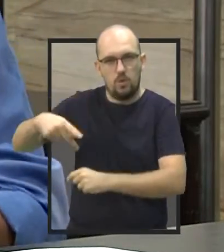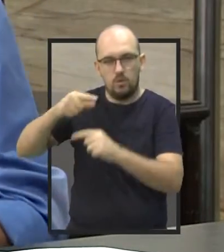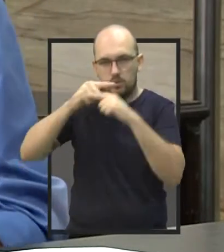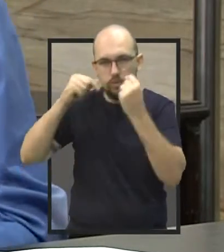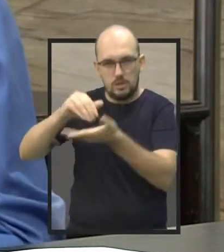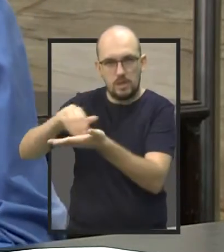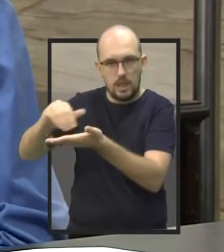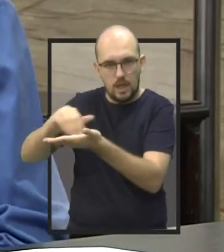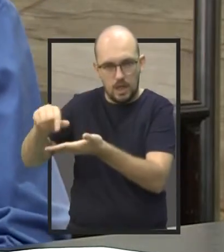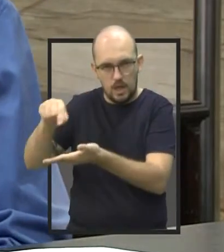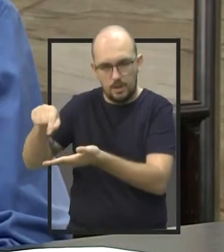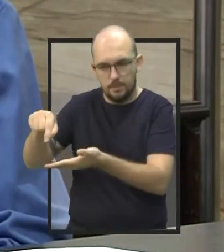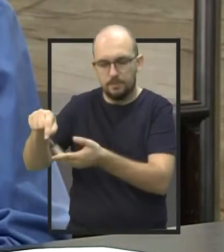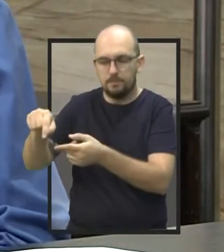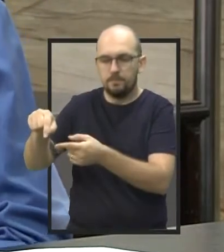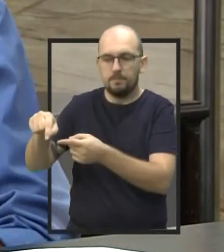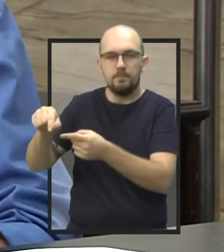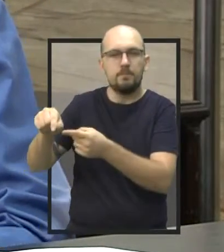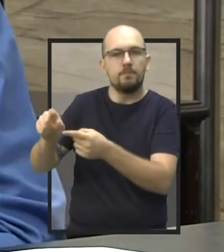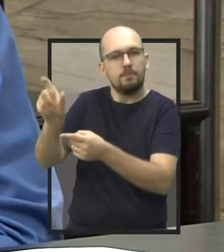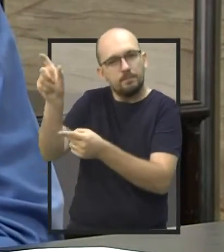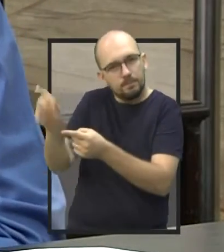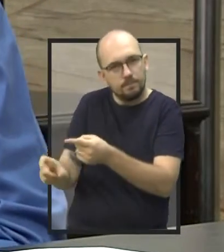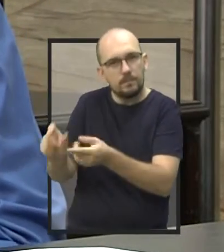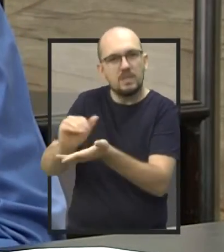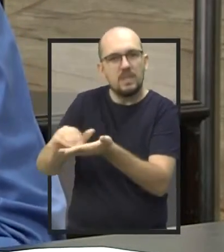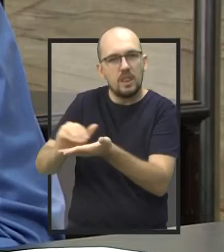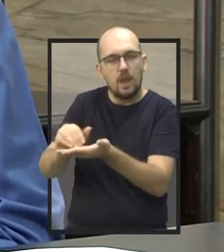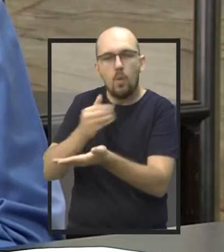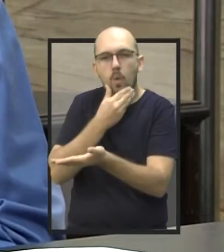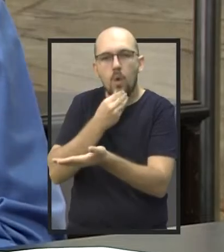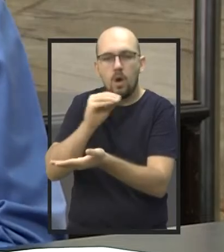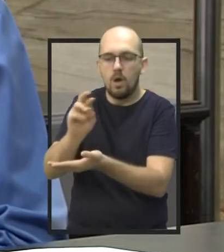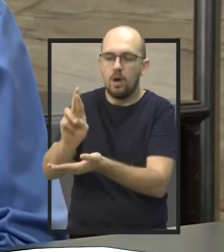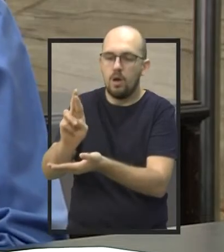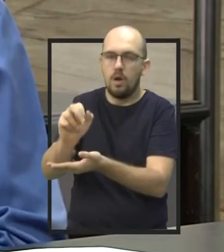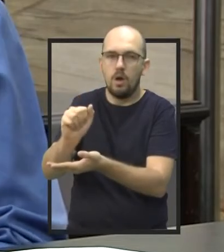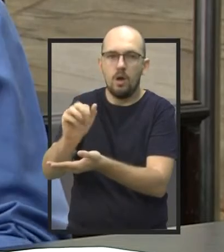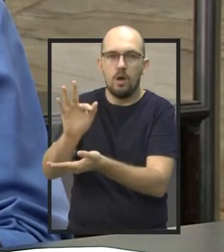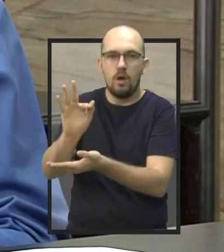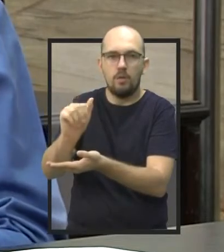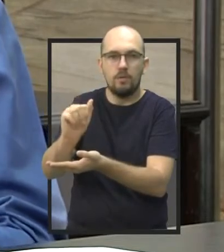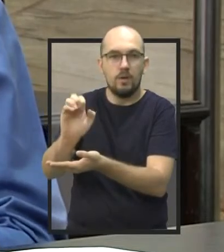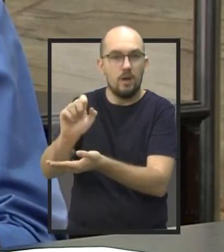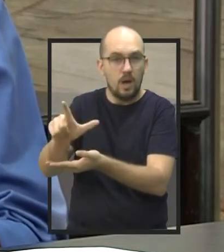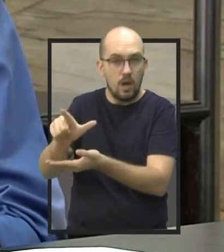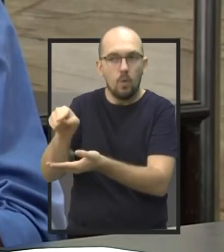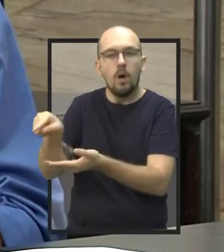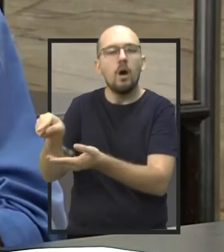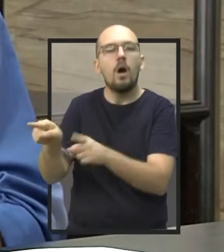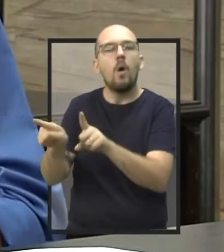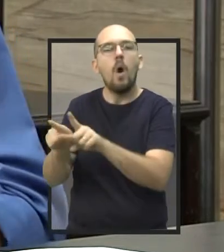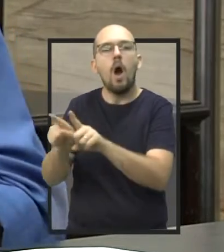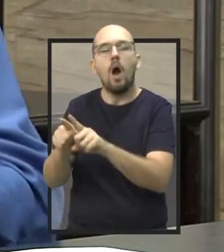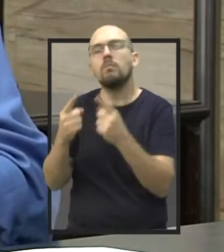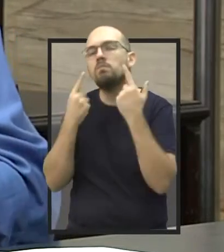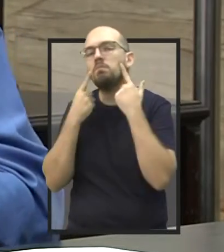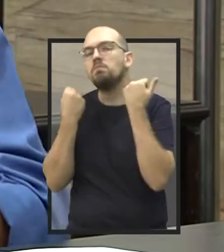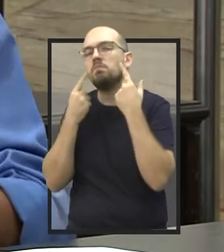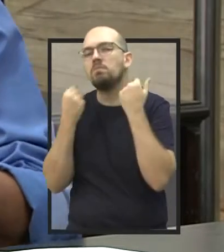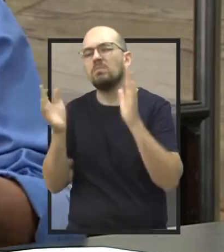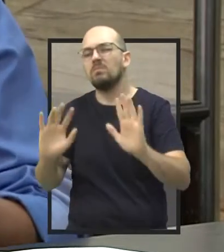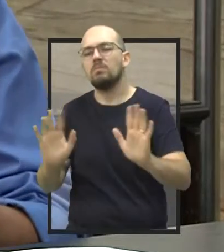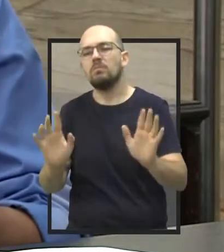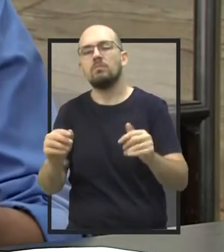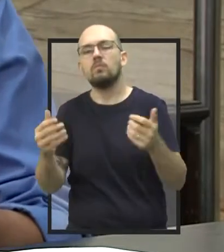município, através do secretário Rafael, ele não estava dando a oportunidade da